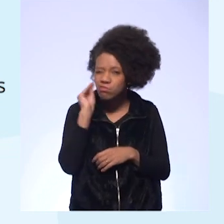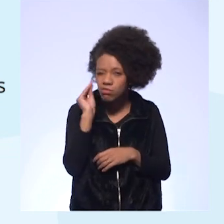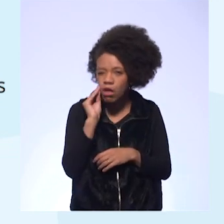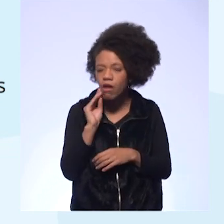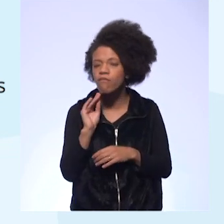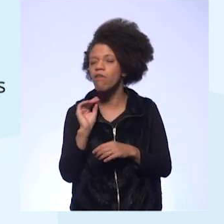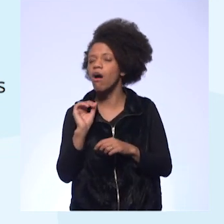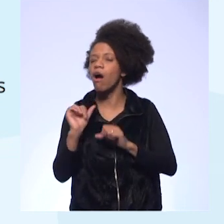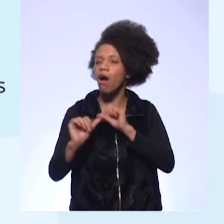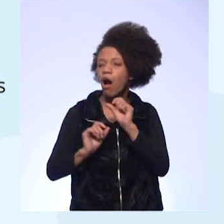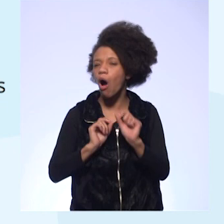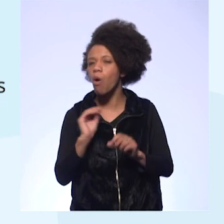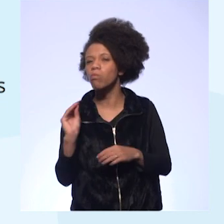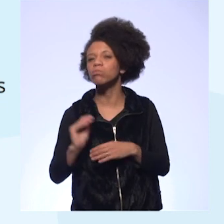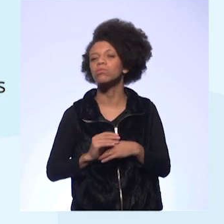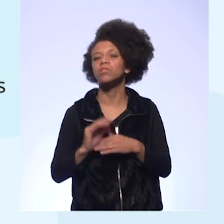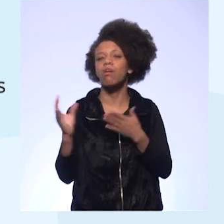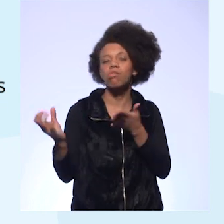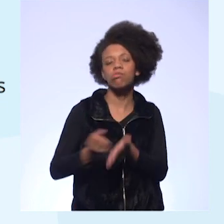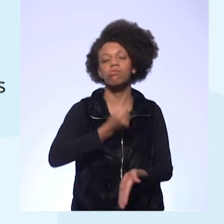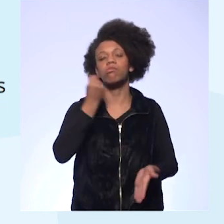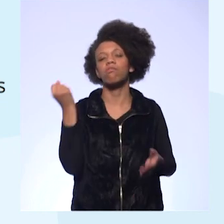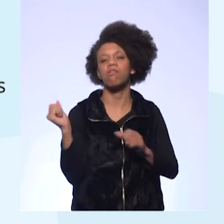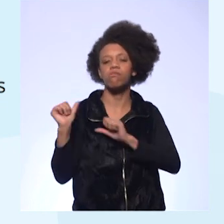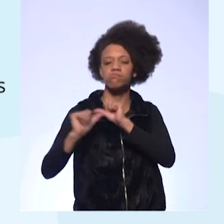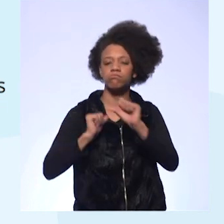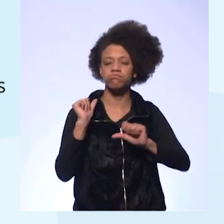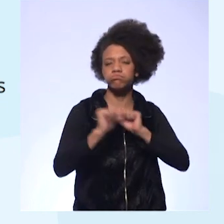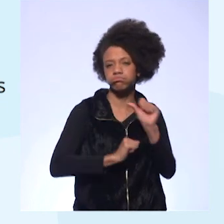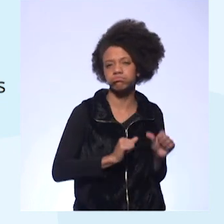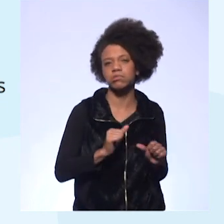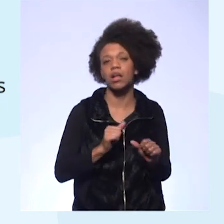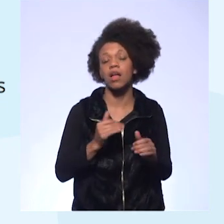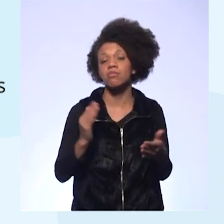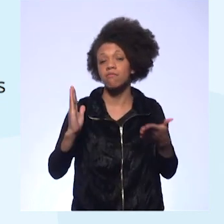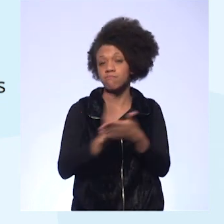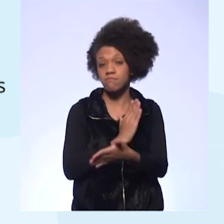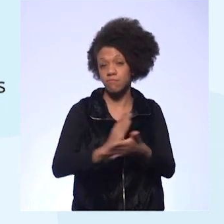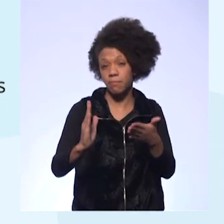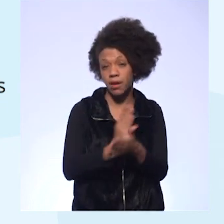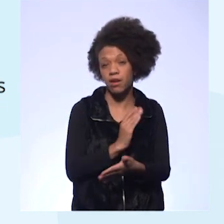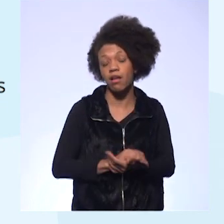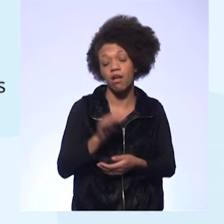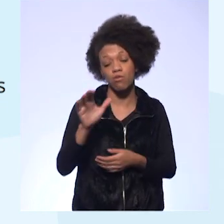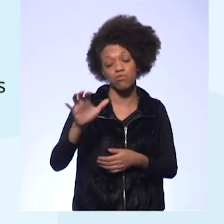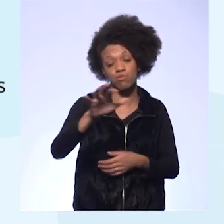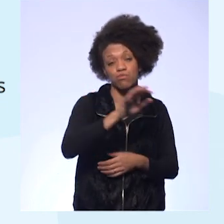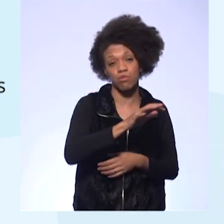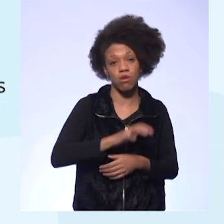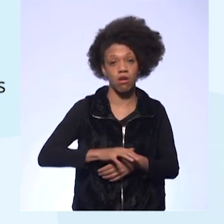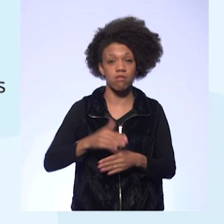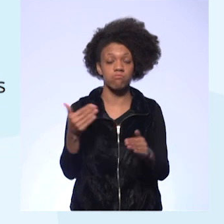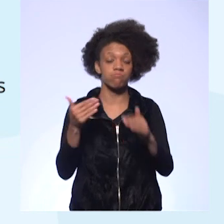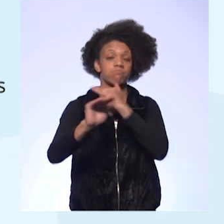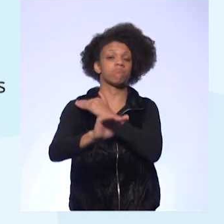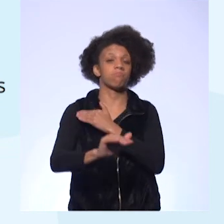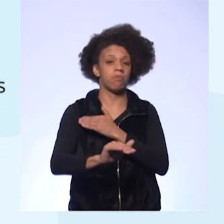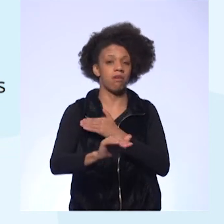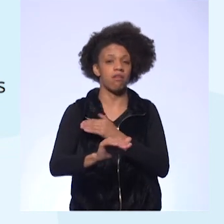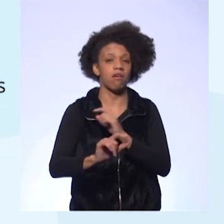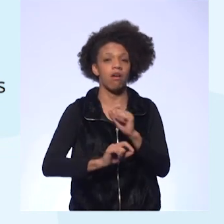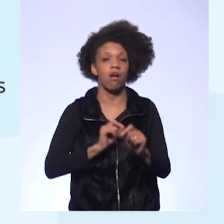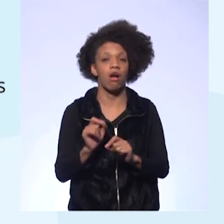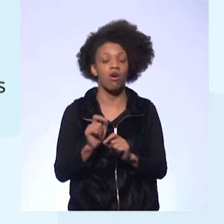aí de insurreição, de movimentos que visavam até separar áreas ali do Império, desintegrar o Império num sentido